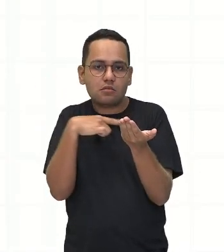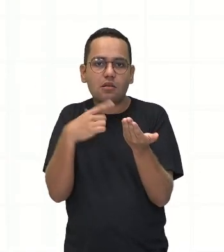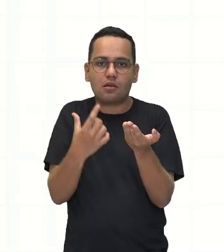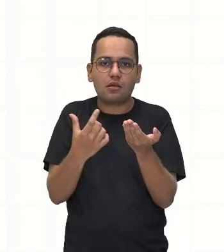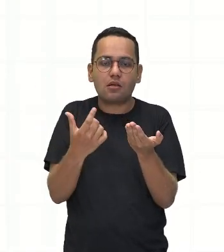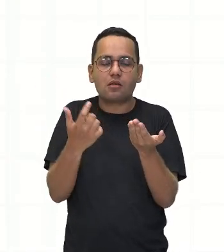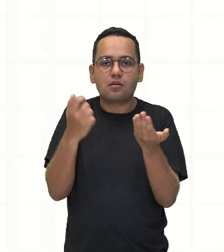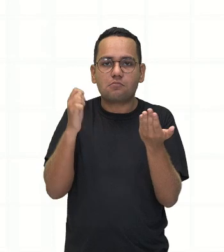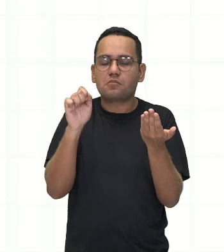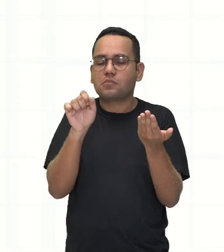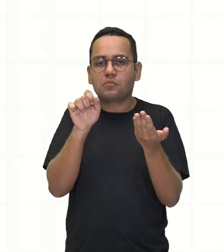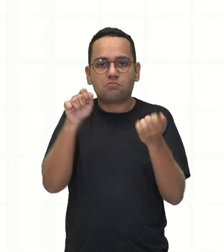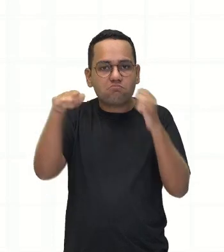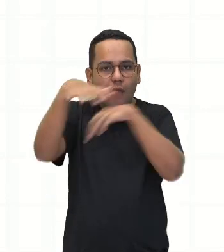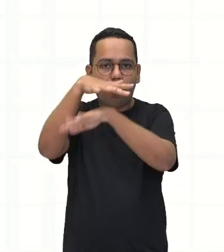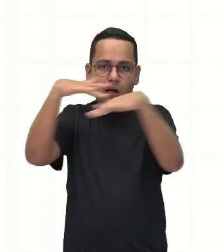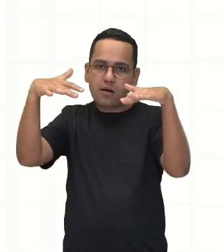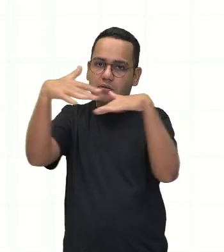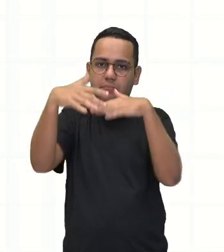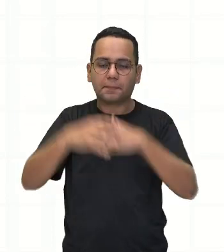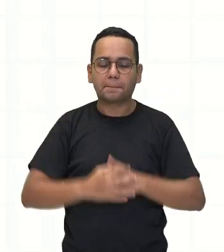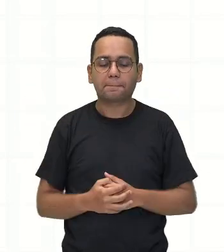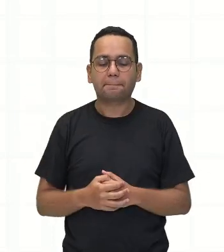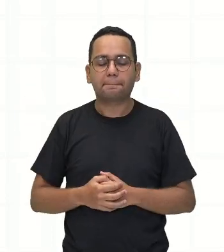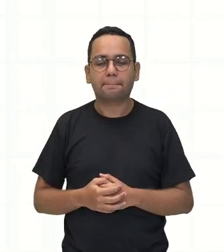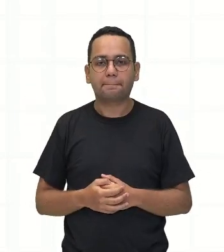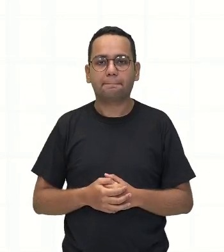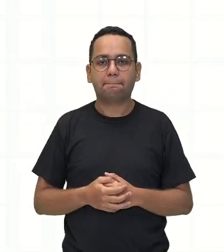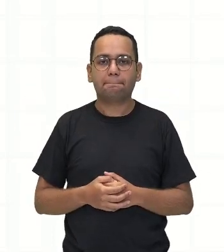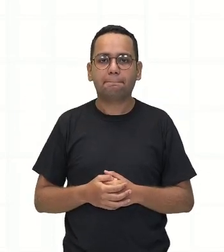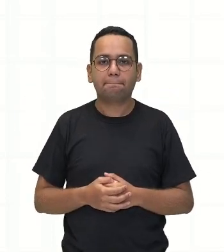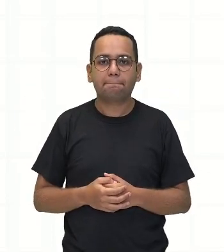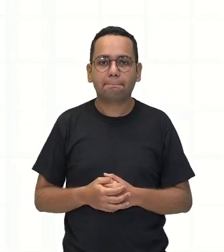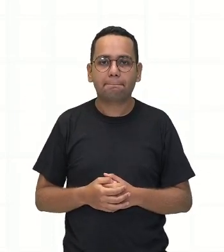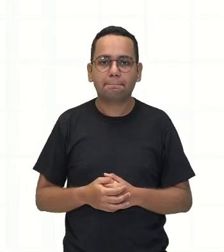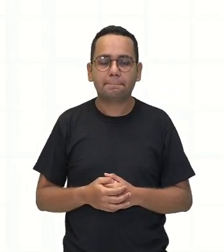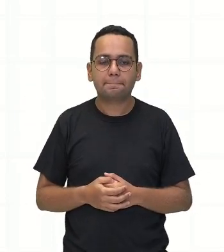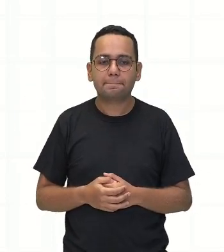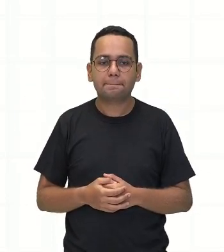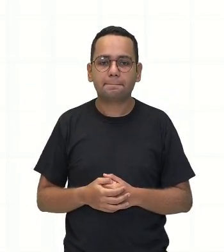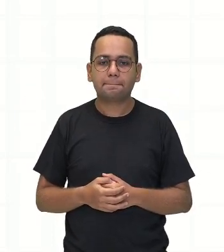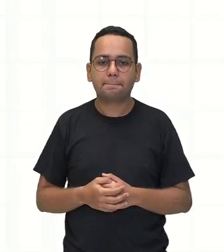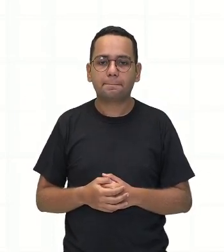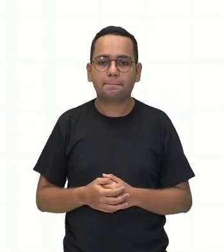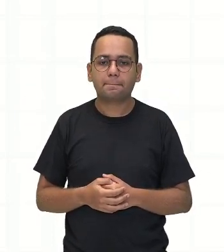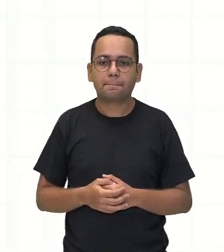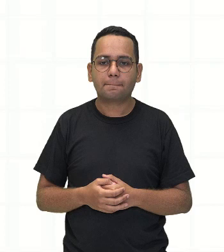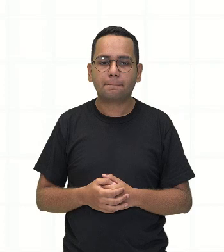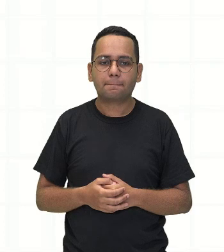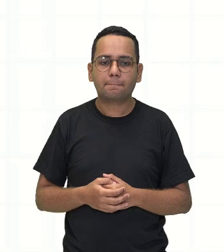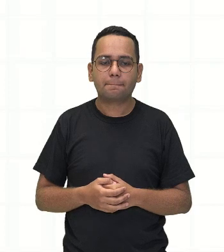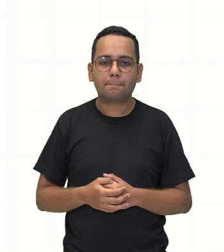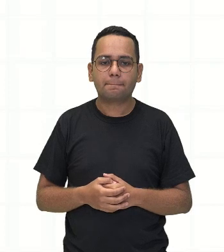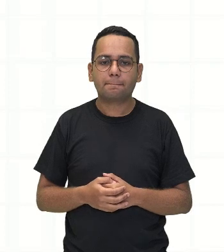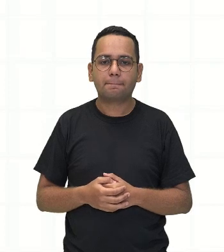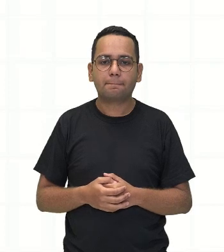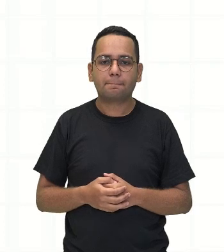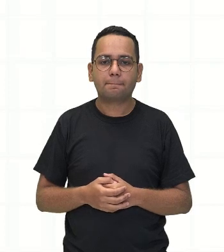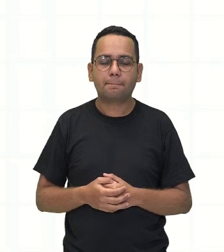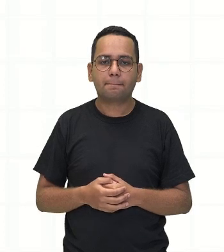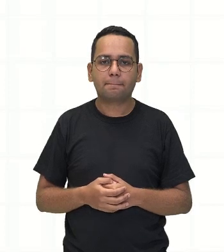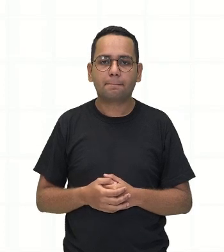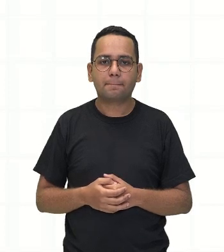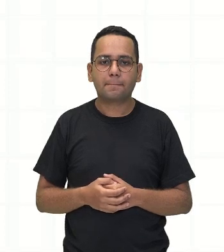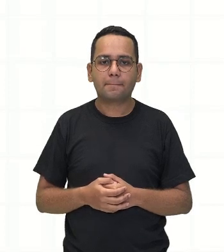substâncias nocivas, né, nessa atmosfera em que essas substâncias, elas